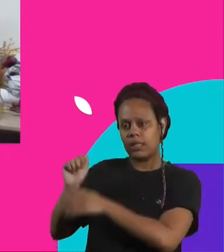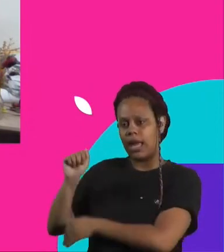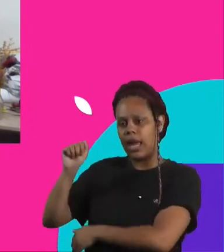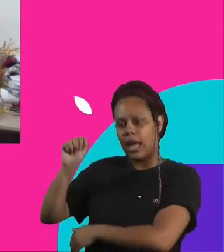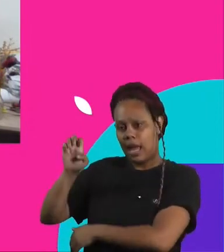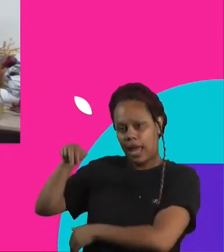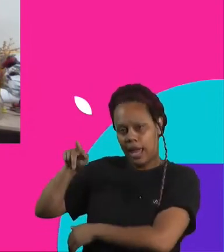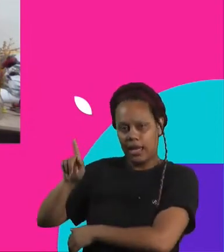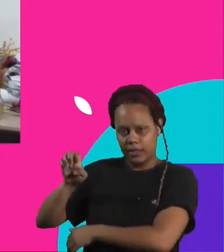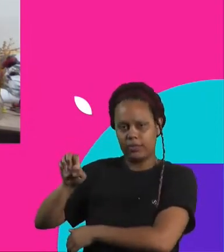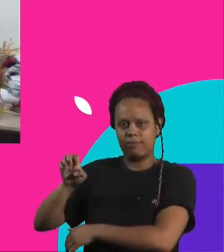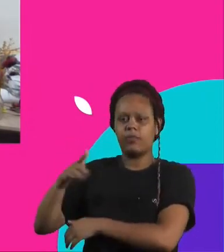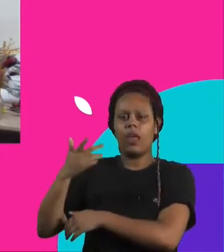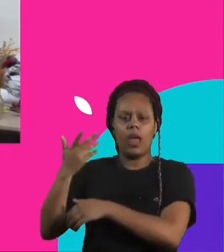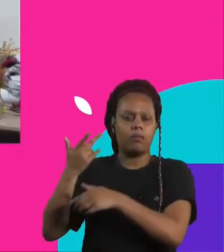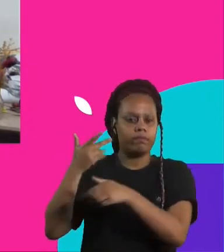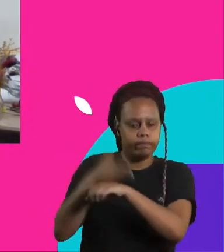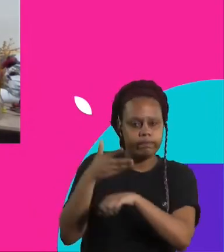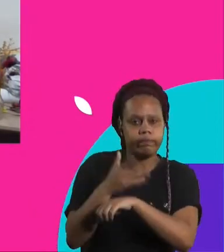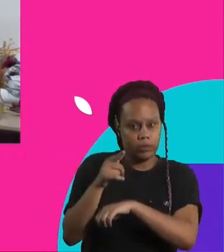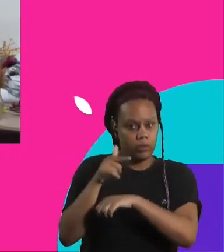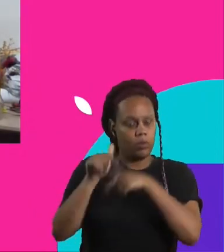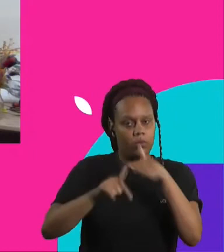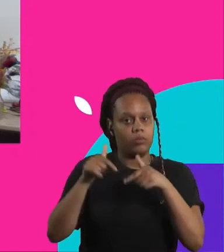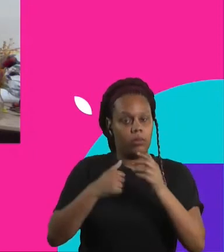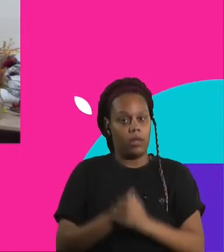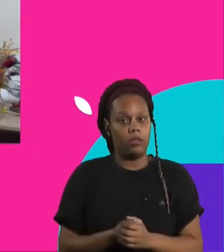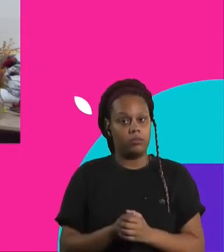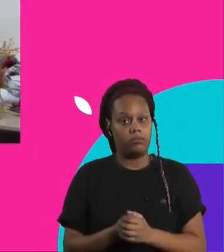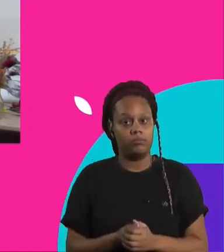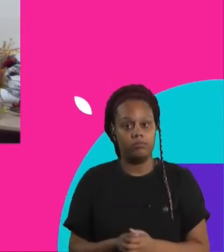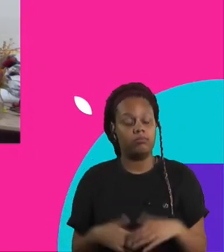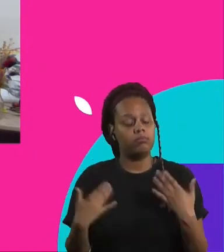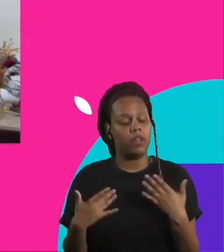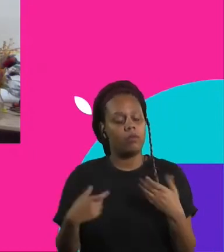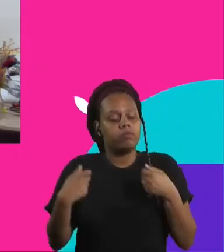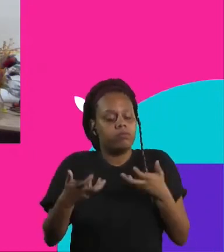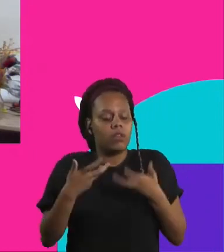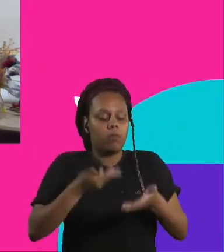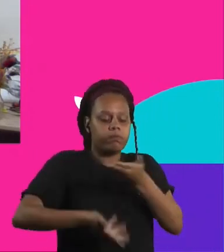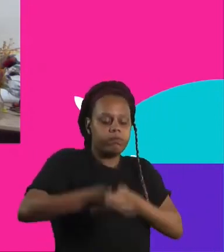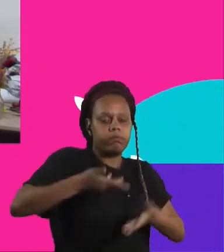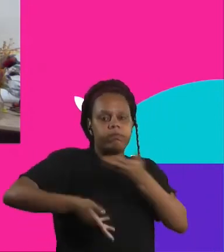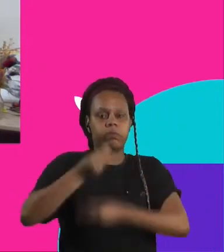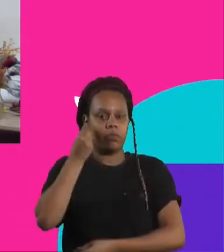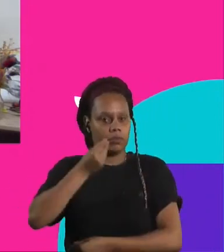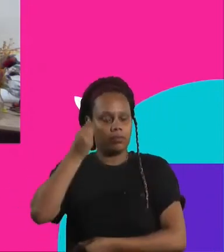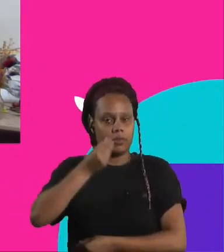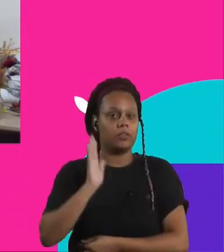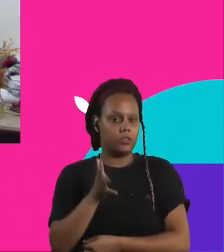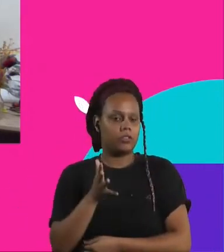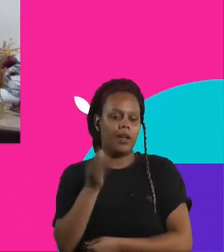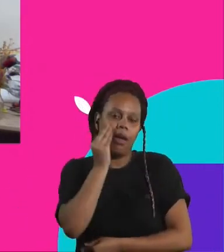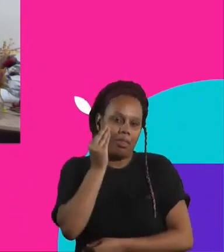espero depois que a gente continue de alguma forma trocando experiências, né? A gente ensaiou isso lá no Lab